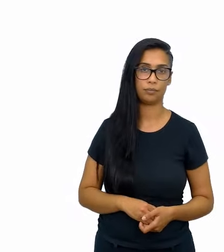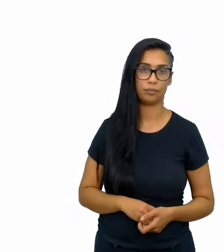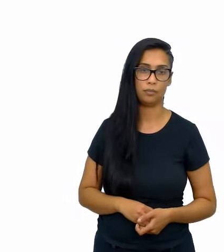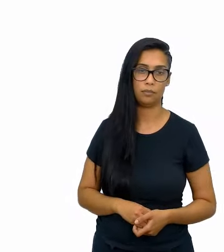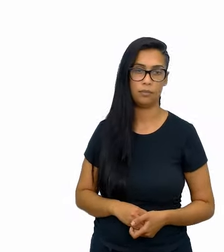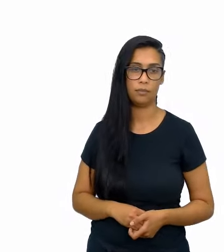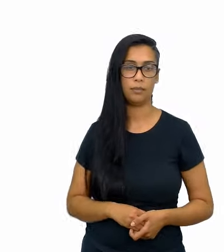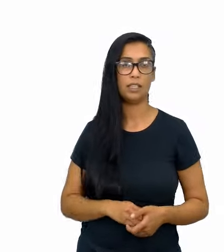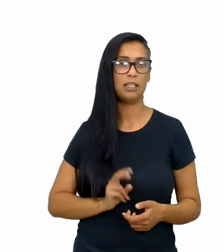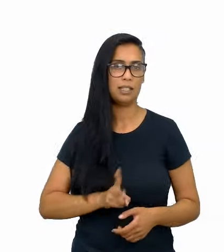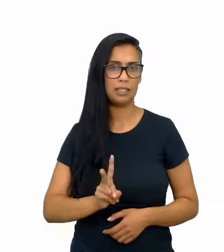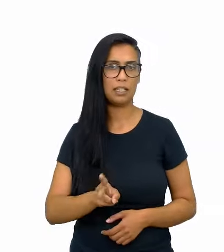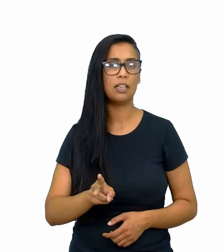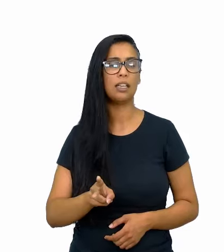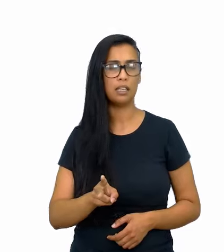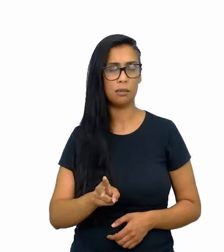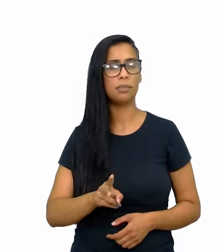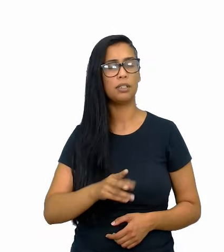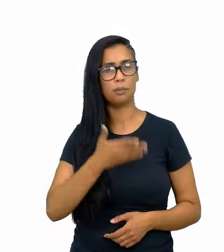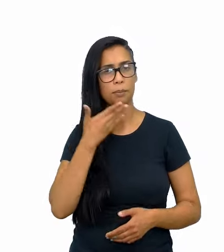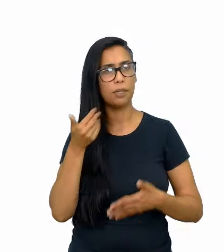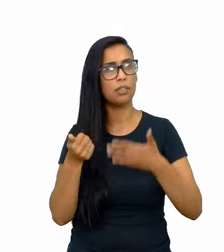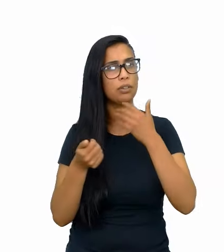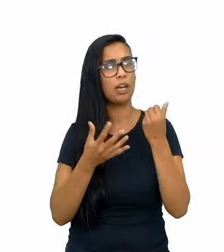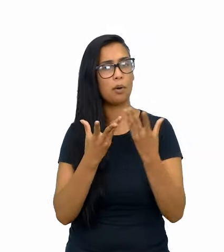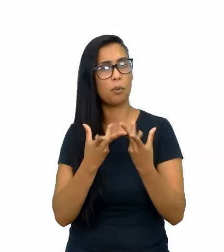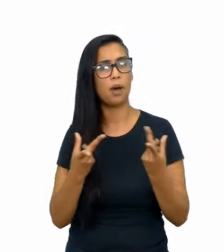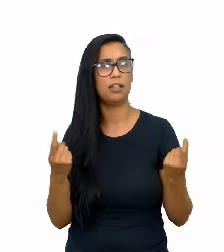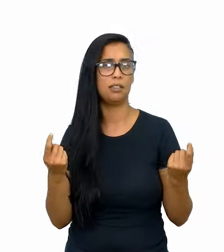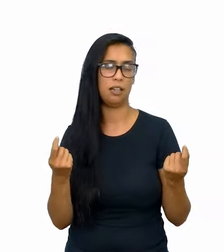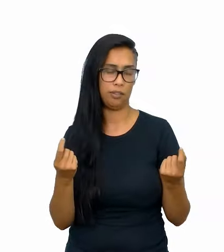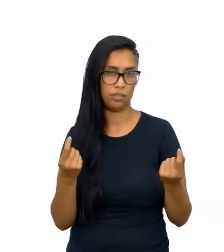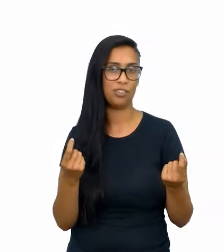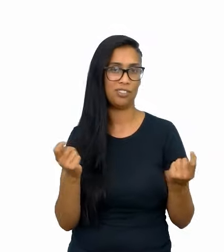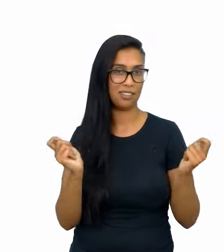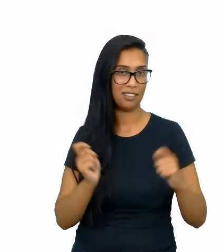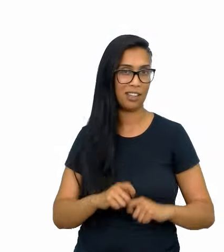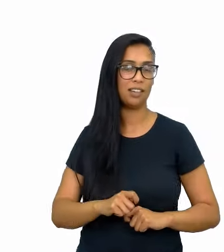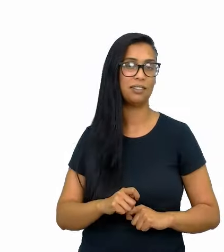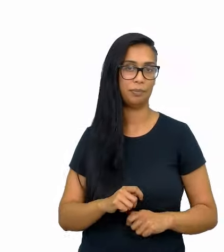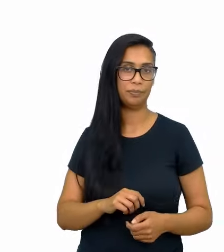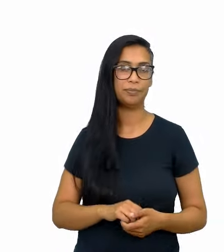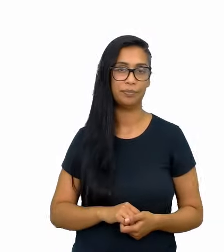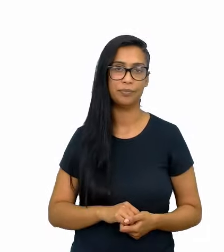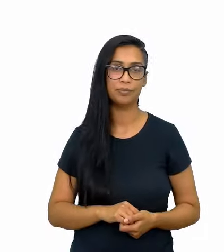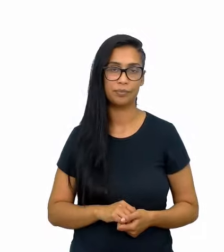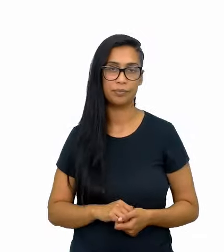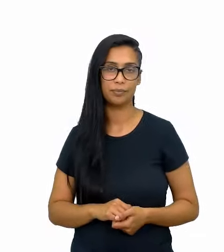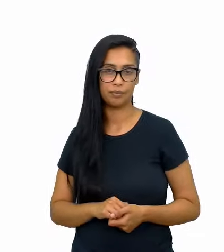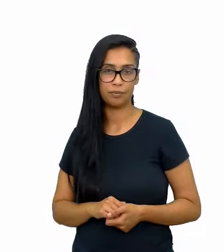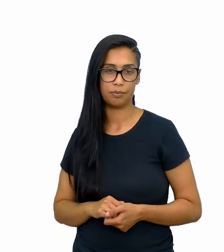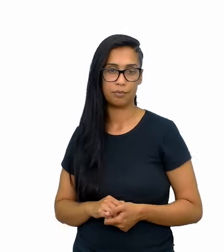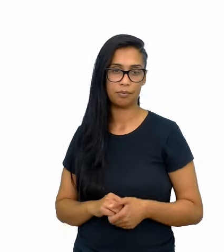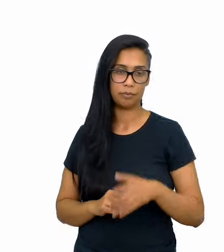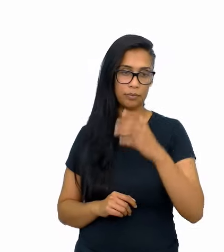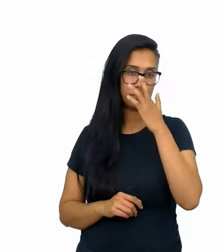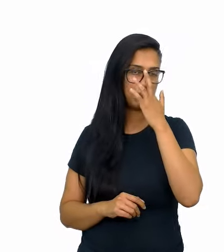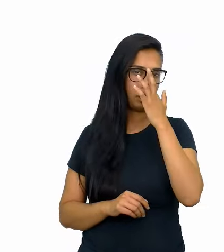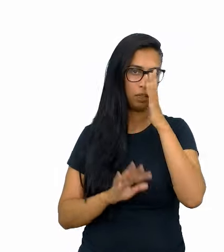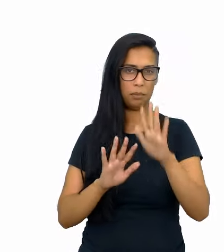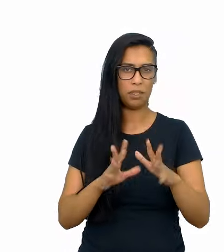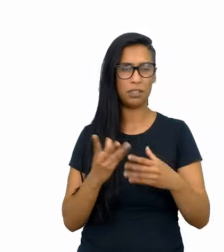ser melhorados. E como eles podem ser melhorados? Eles podem deixar anotado para que isso sirva de